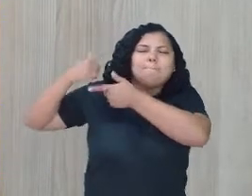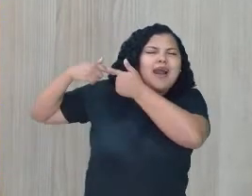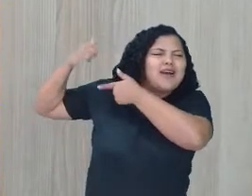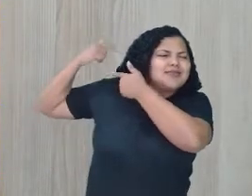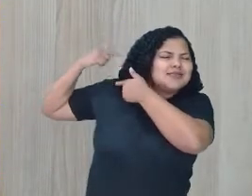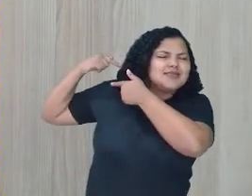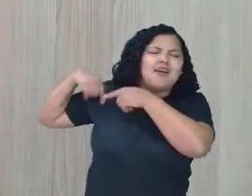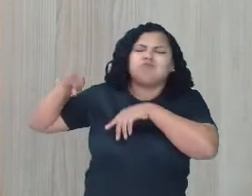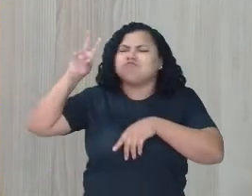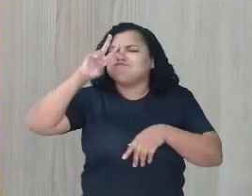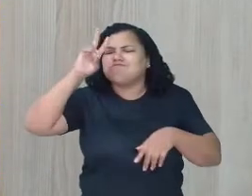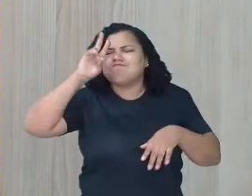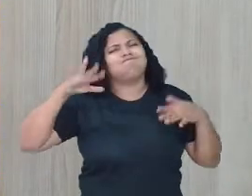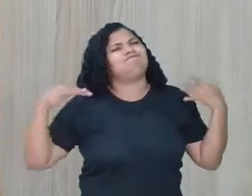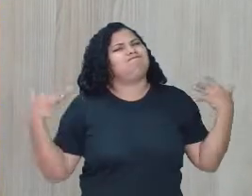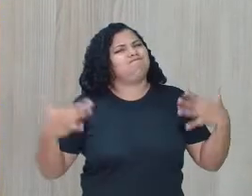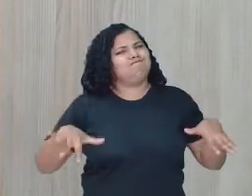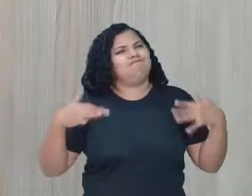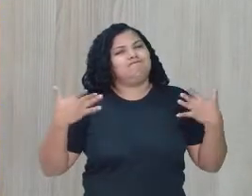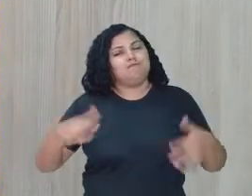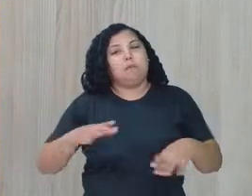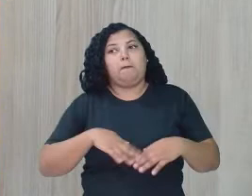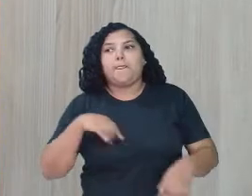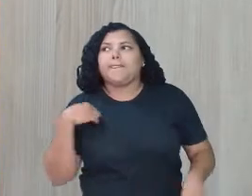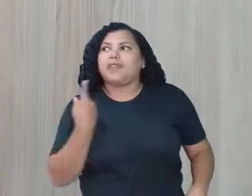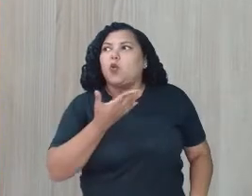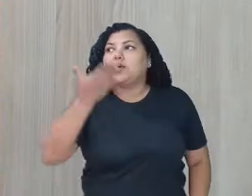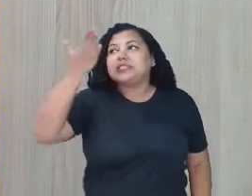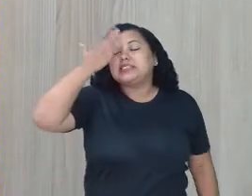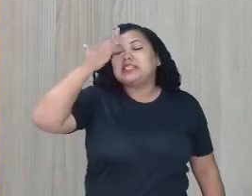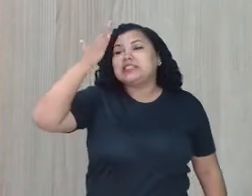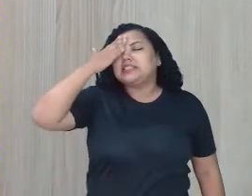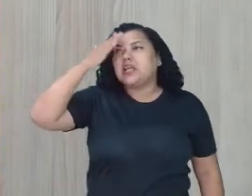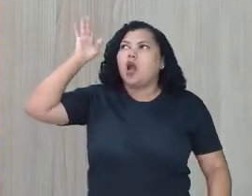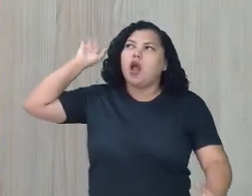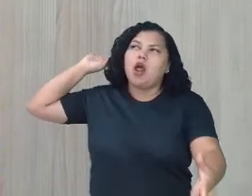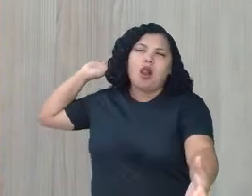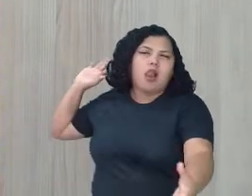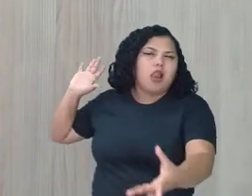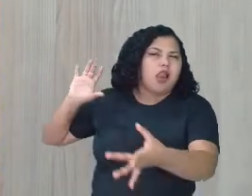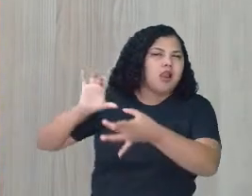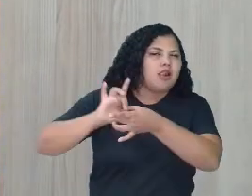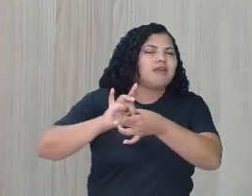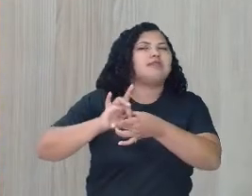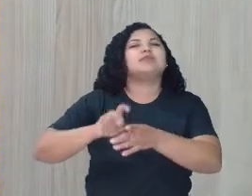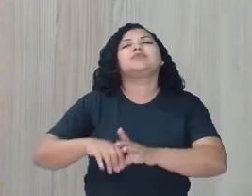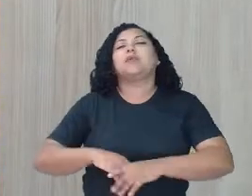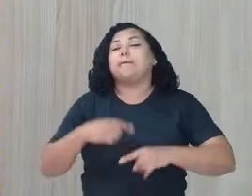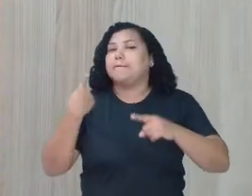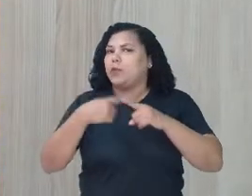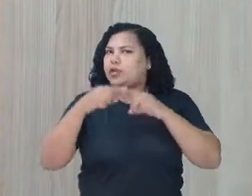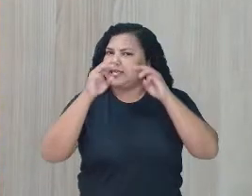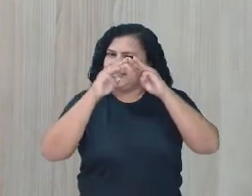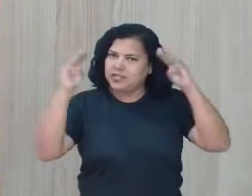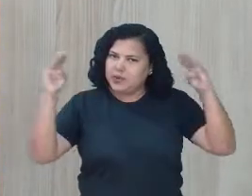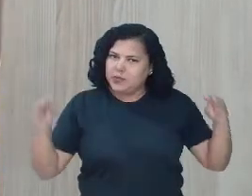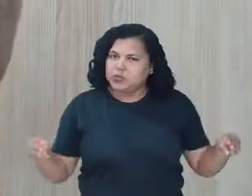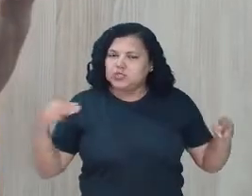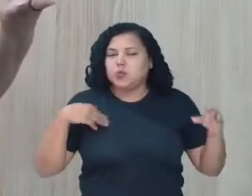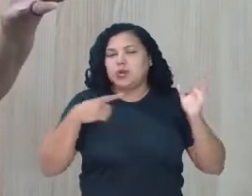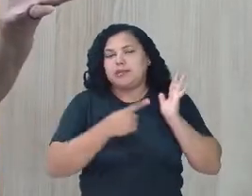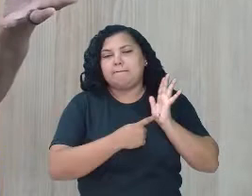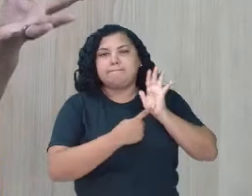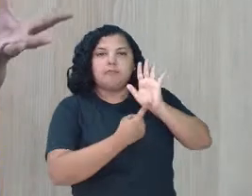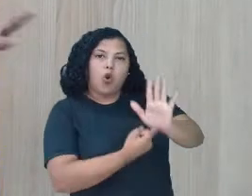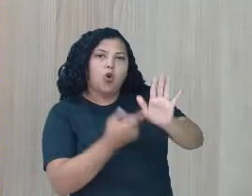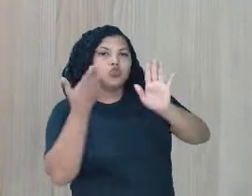nossa história e fazendo a gente entender o link com a contemporaneidade, porque esse museu é isso, ele mostra, né,